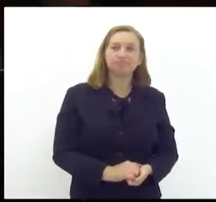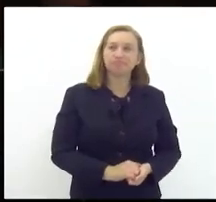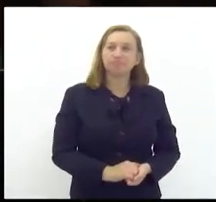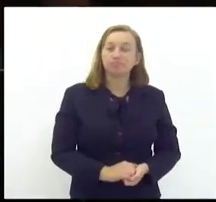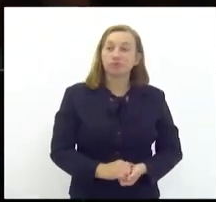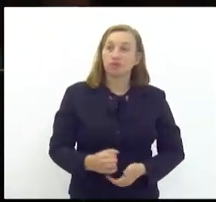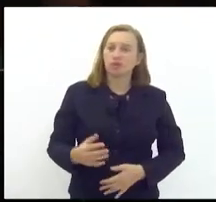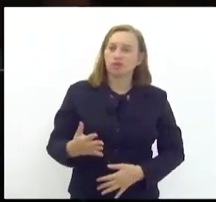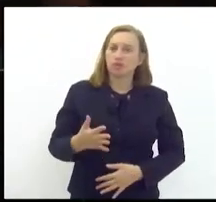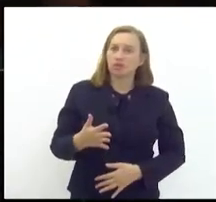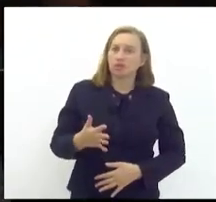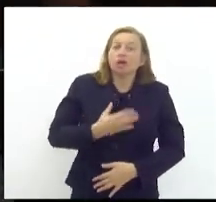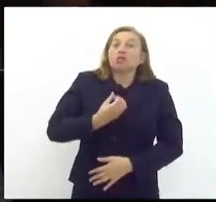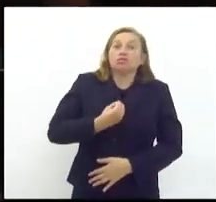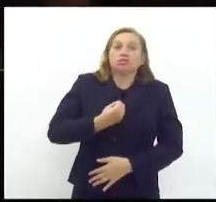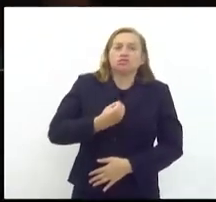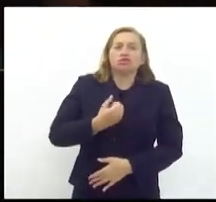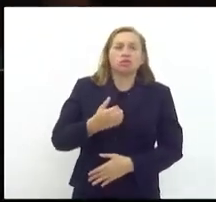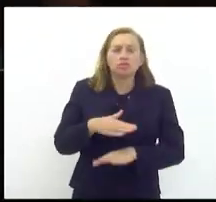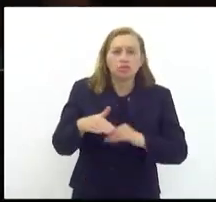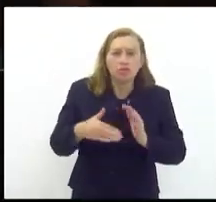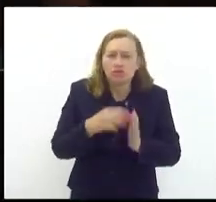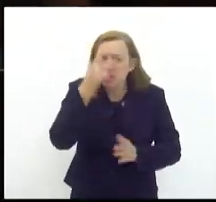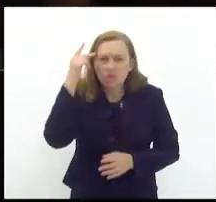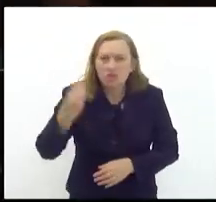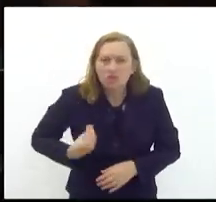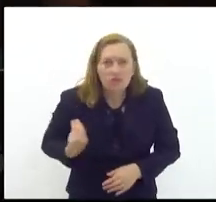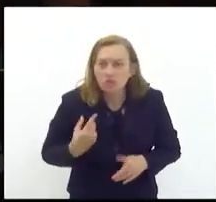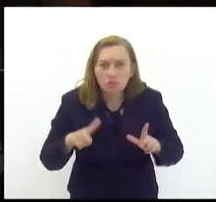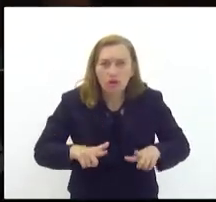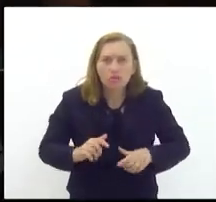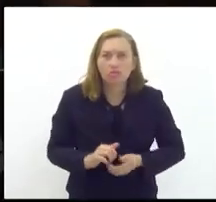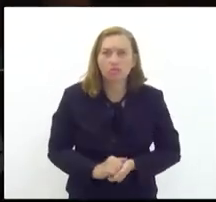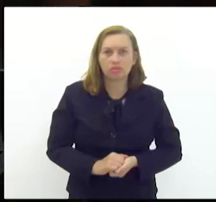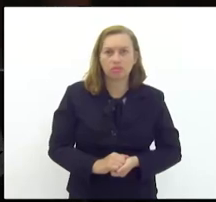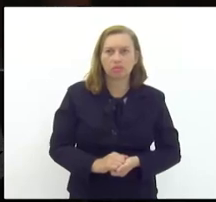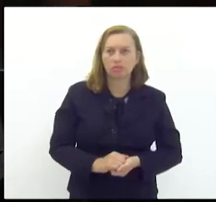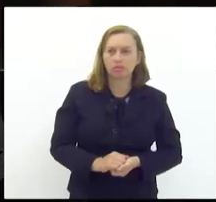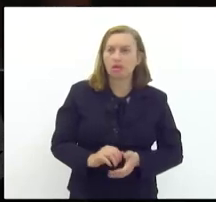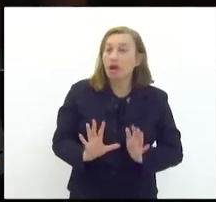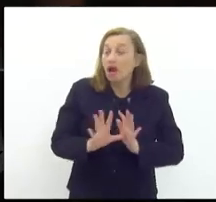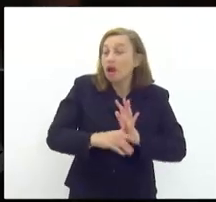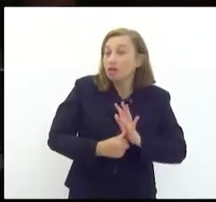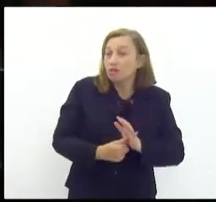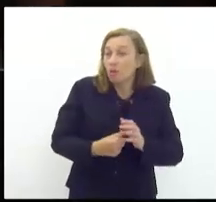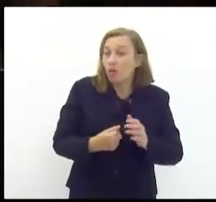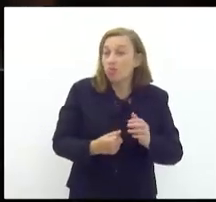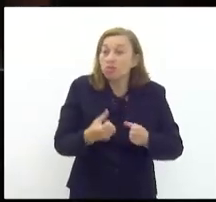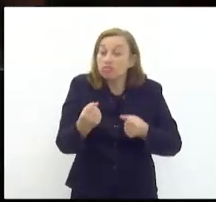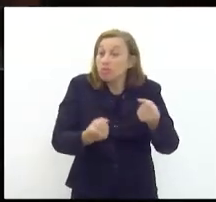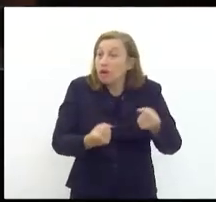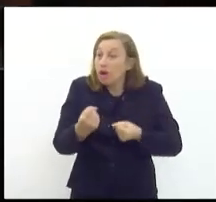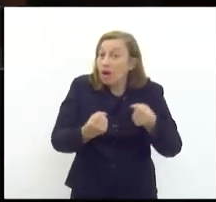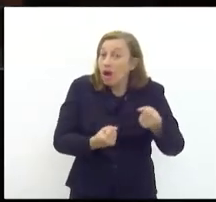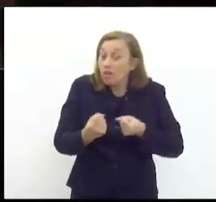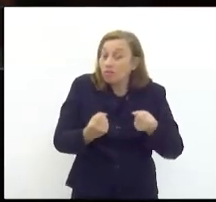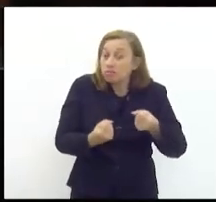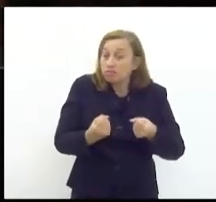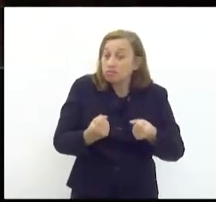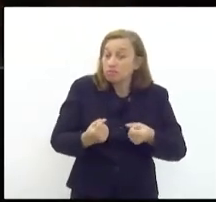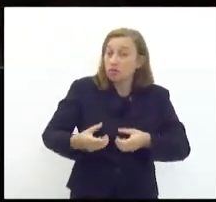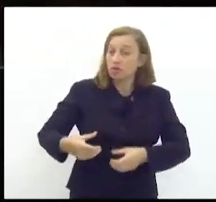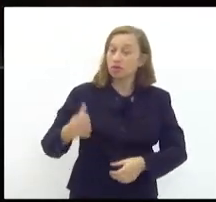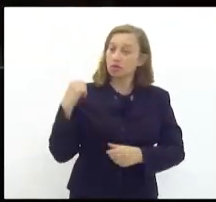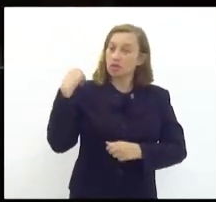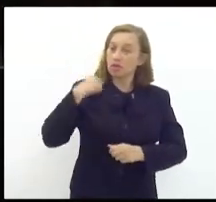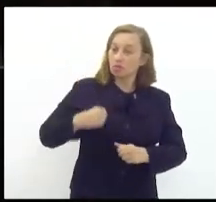que assustam a todos os moradores ladrão rouba carro estacionado e furta mochila a